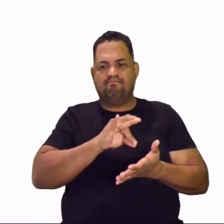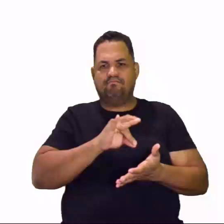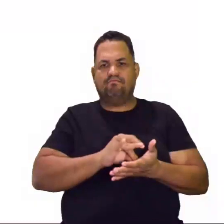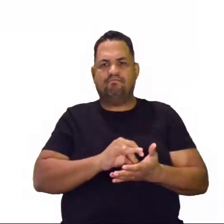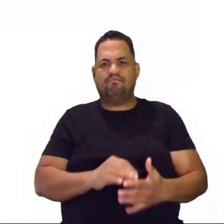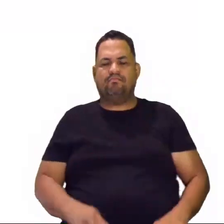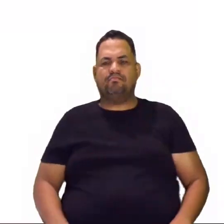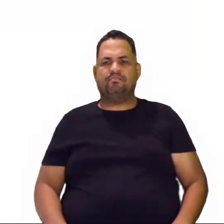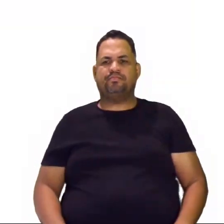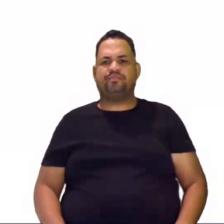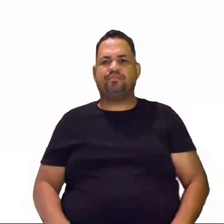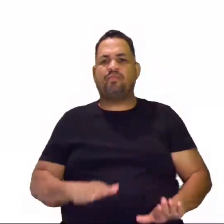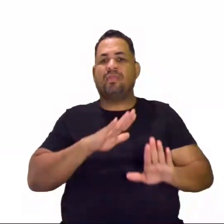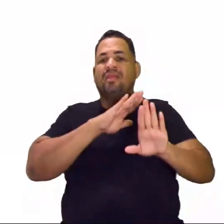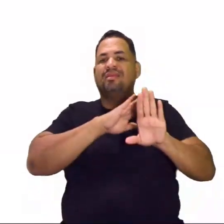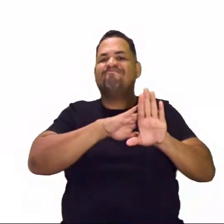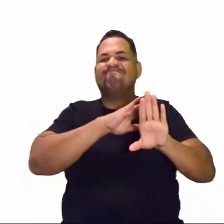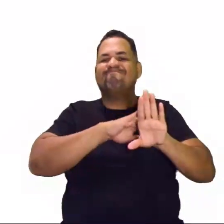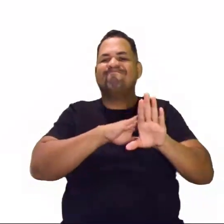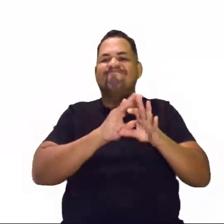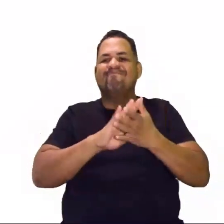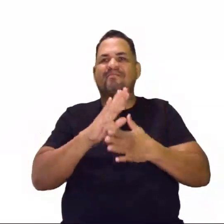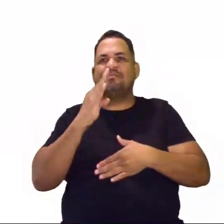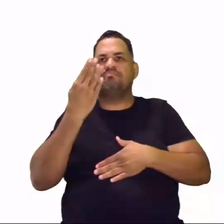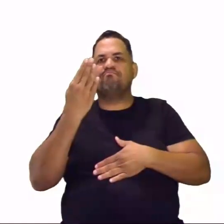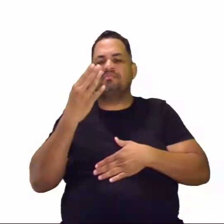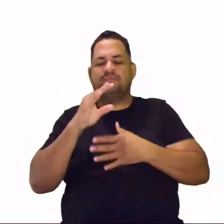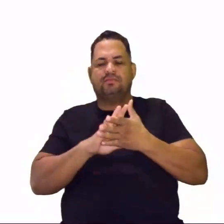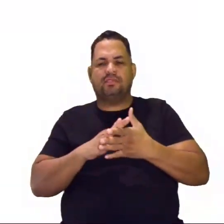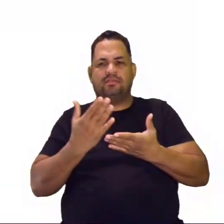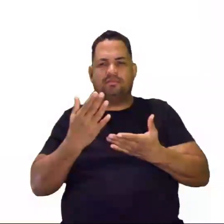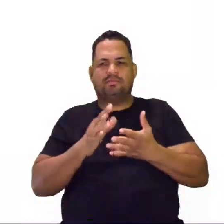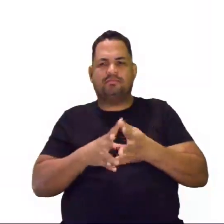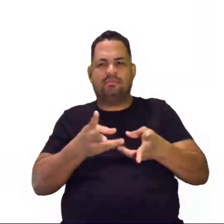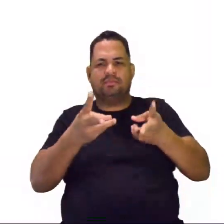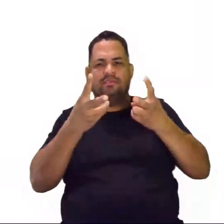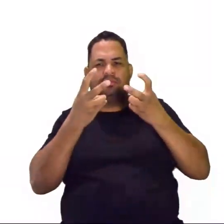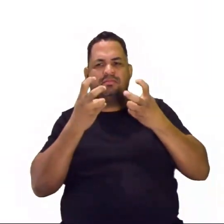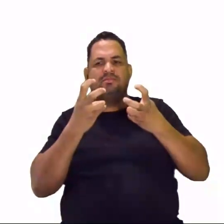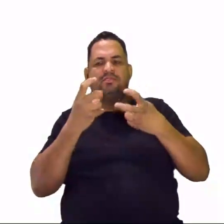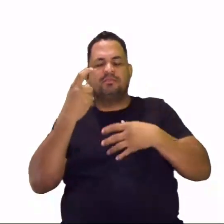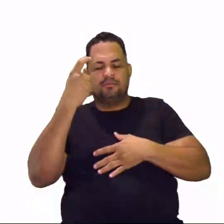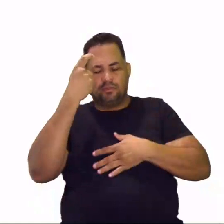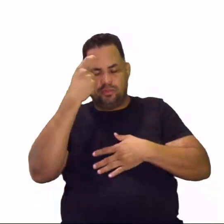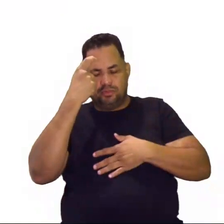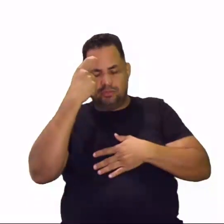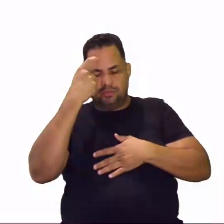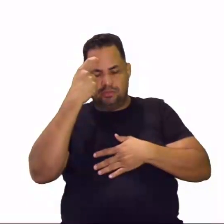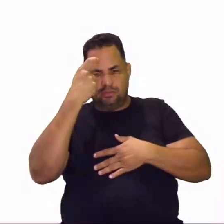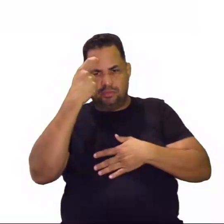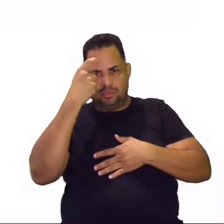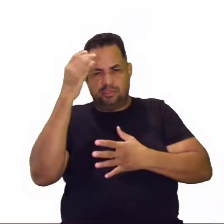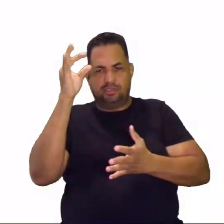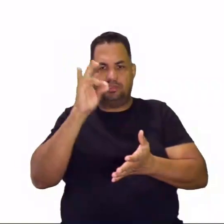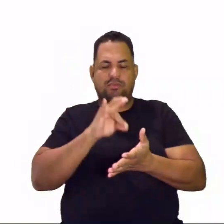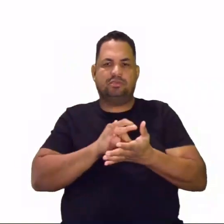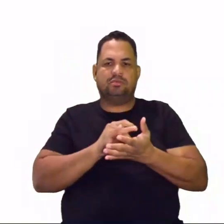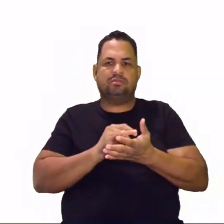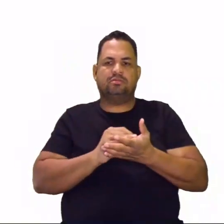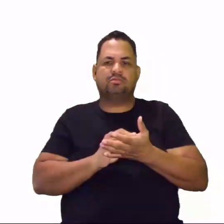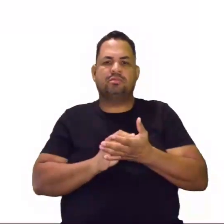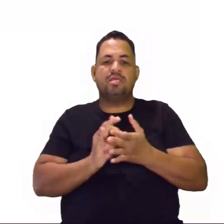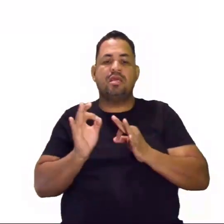realidade. Então, a ideologia é uma falsa consciência da realidade. É algo que eu crio